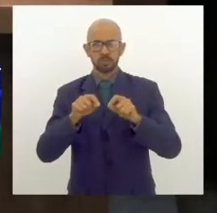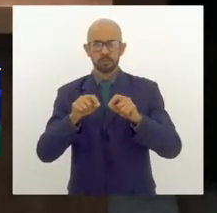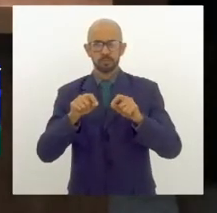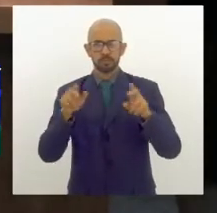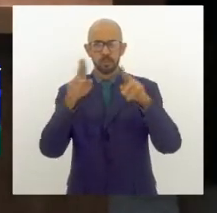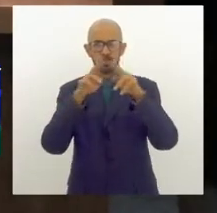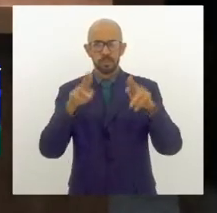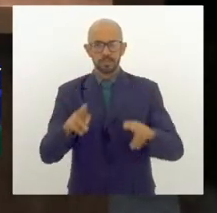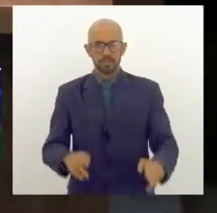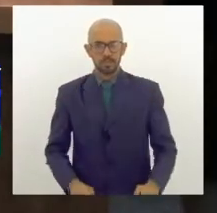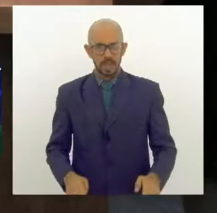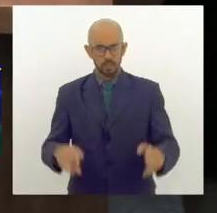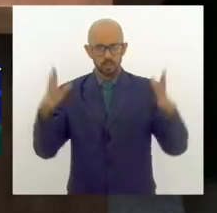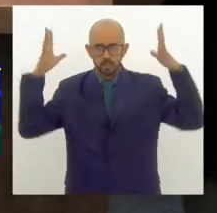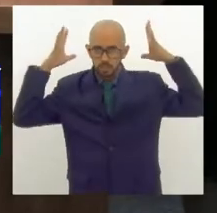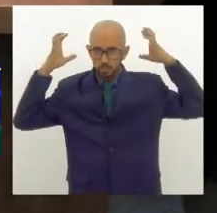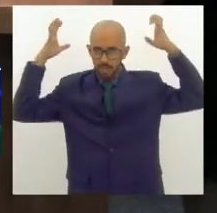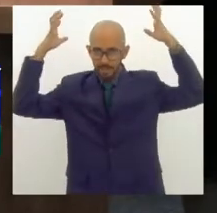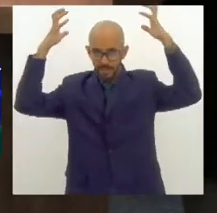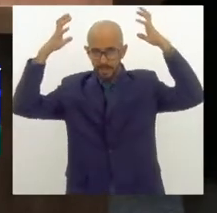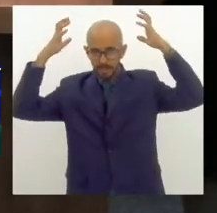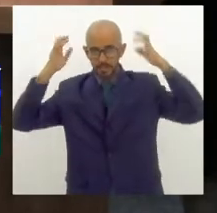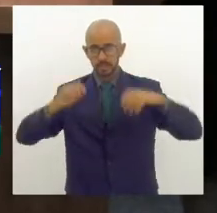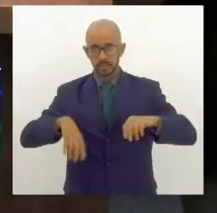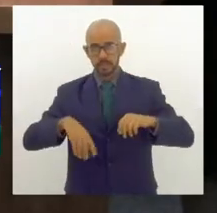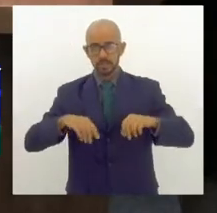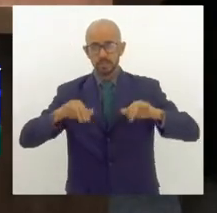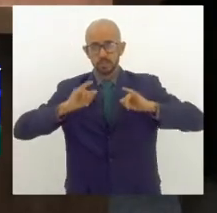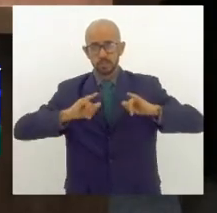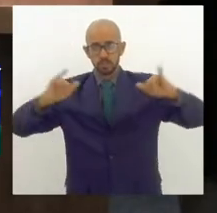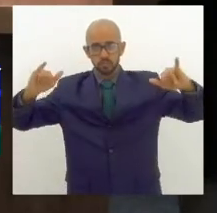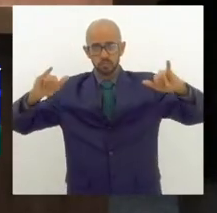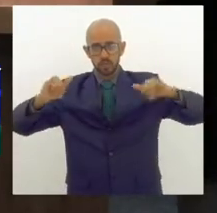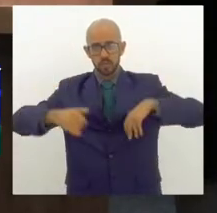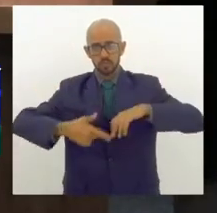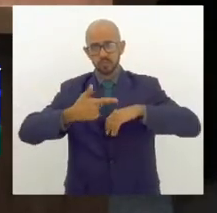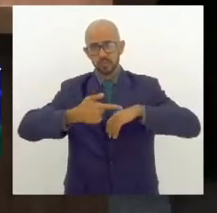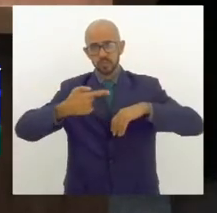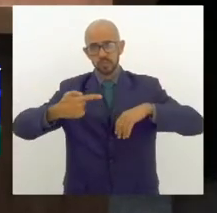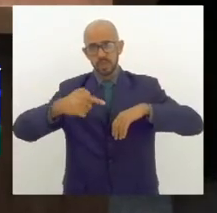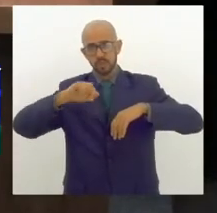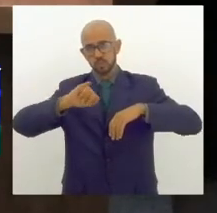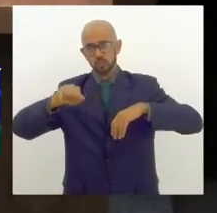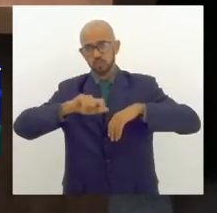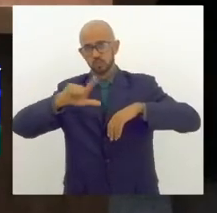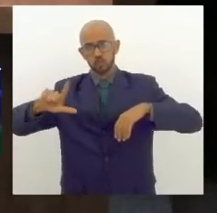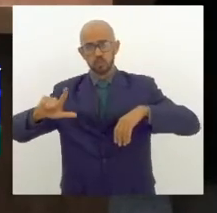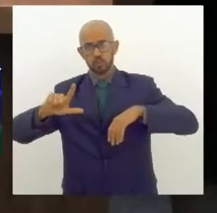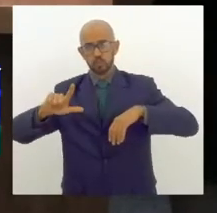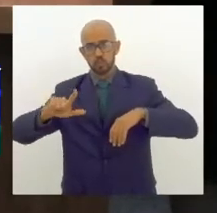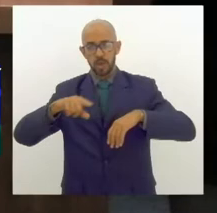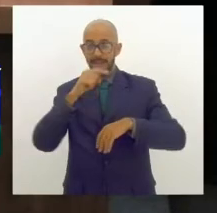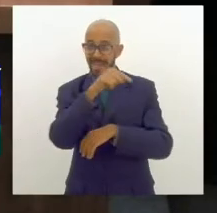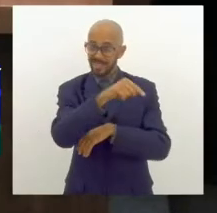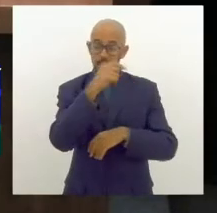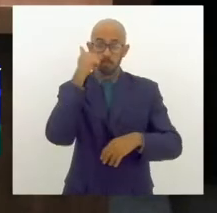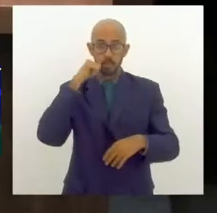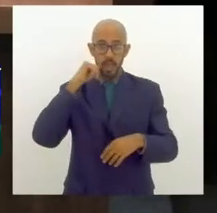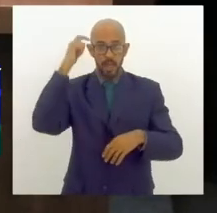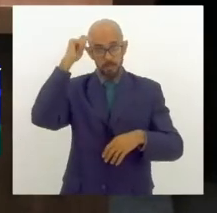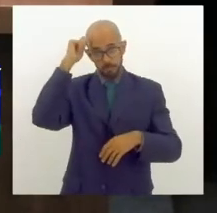estátua de Marielle Franco, que foi lançada no dia 27 de julho. Essa mulher